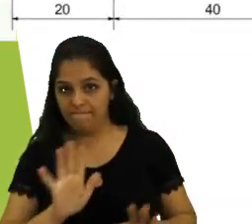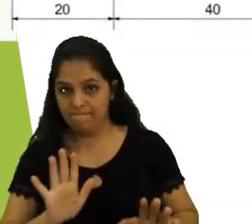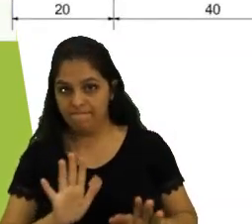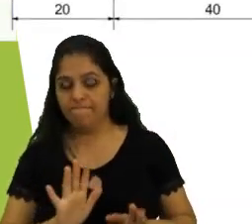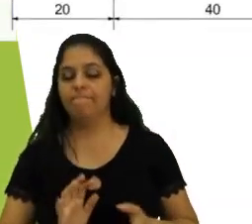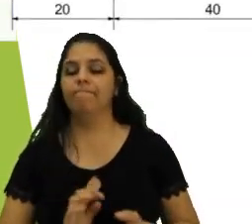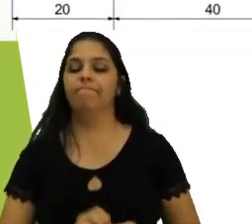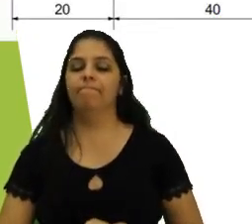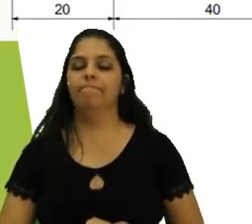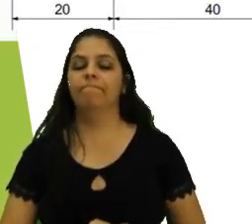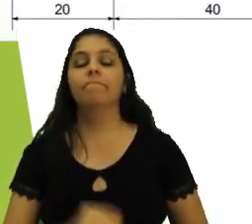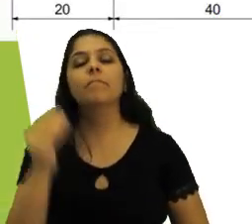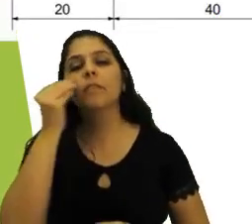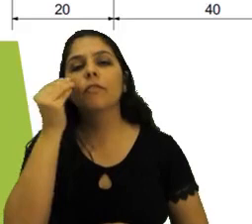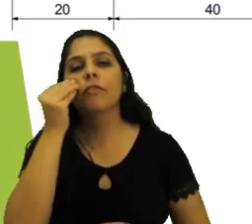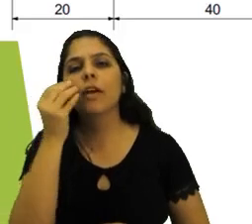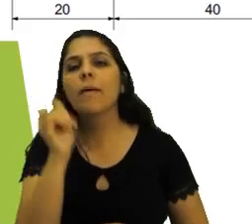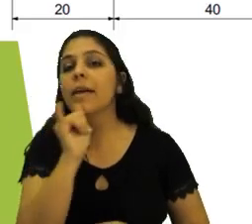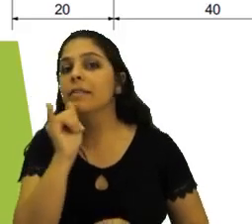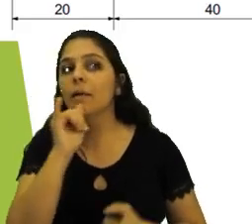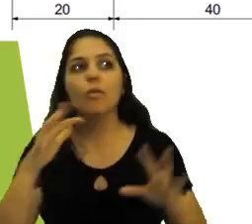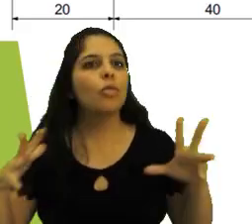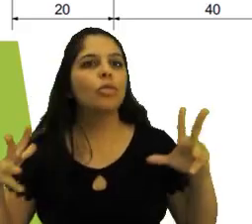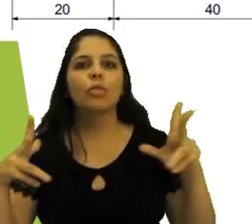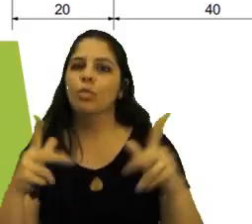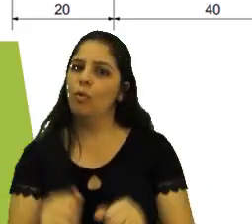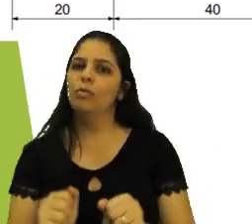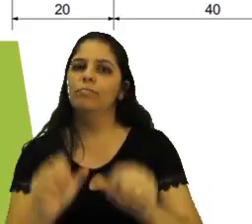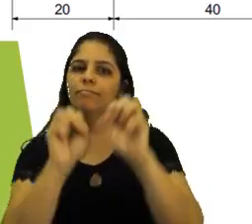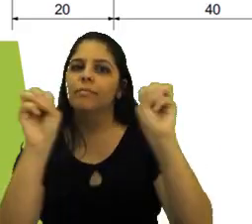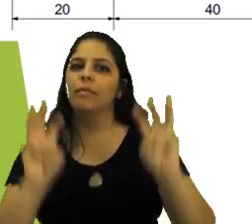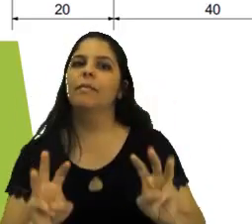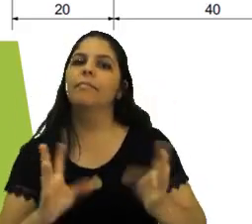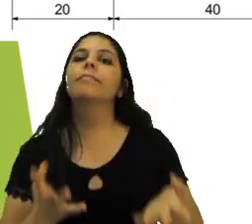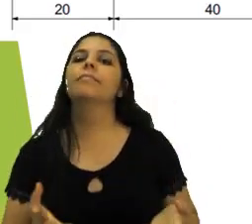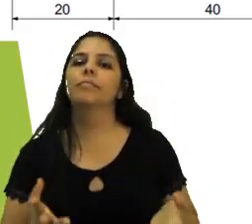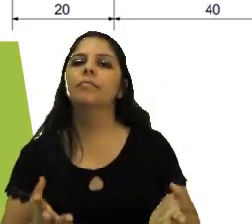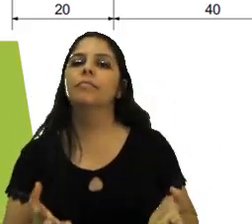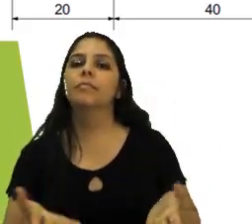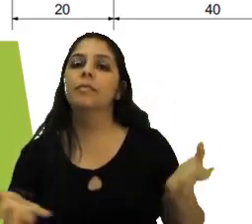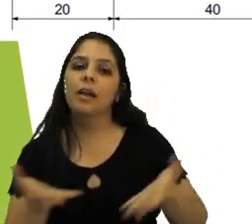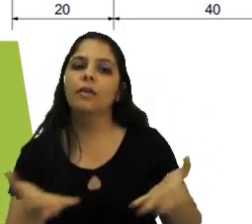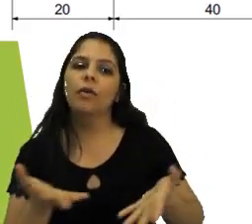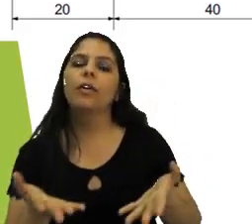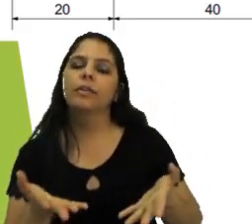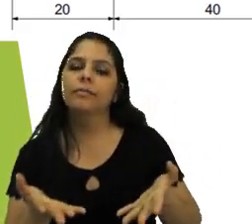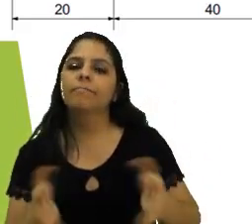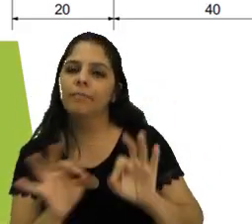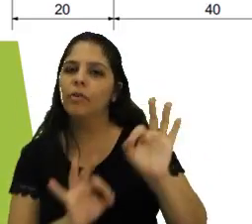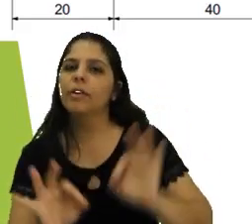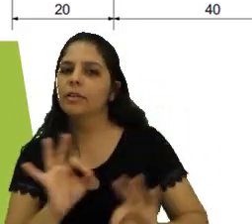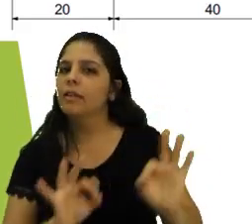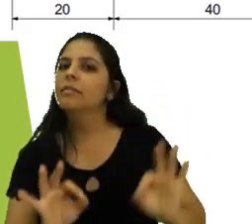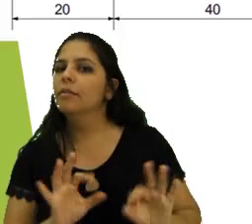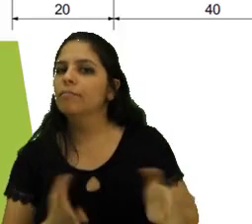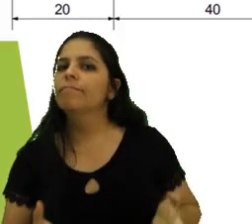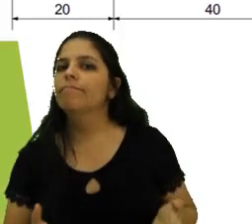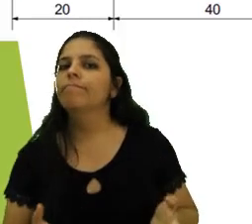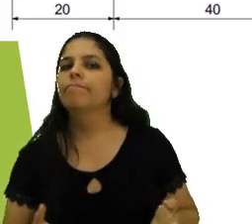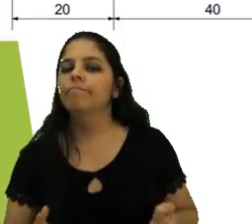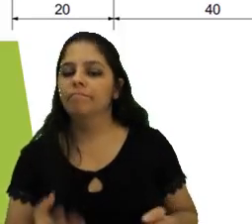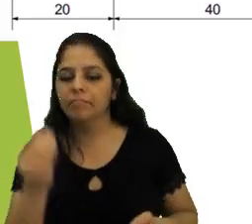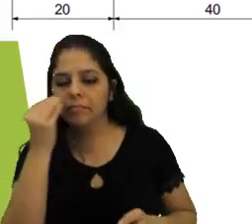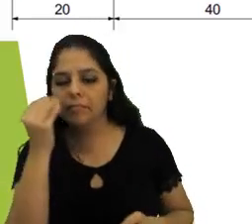Vamos ver agora um exemplo completo de uma programação através agora do simulador Sinotrain. Ok? Então nós temos essa peça aqui